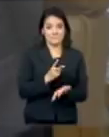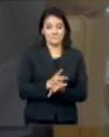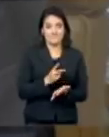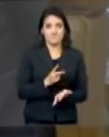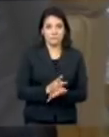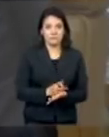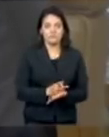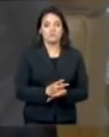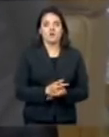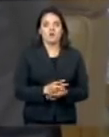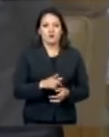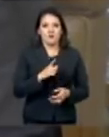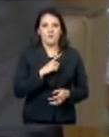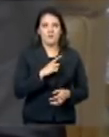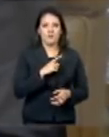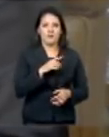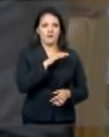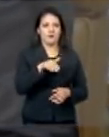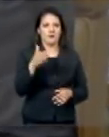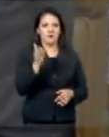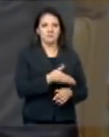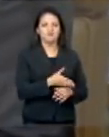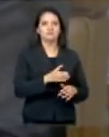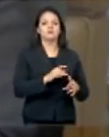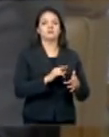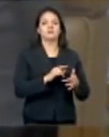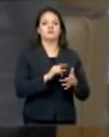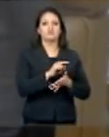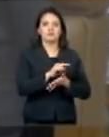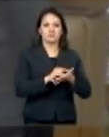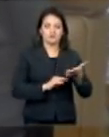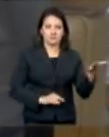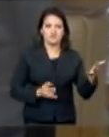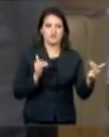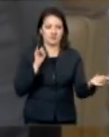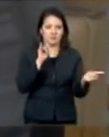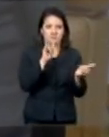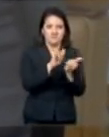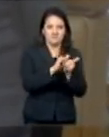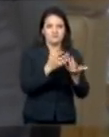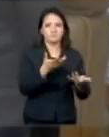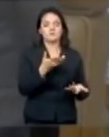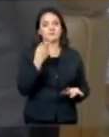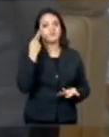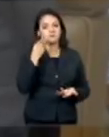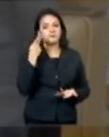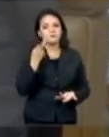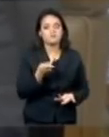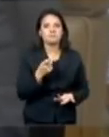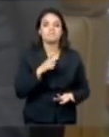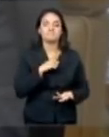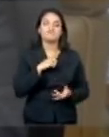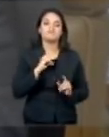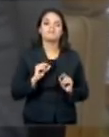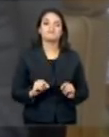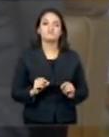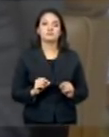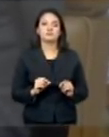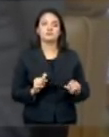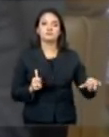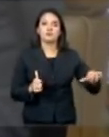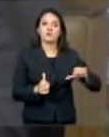conduziu a invalidação do ato de concessão da anistia política resultou no caso de uma mudança